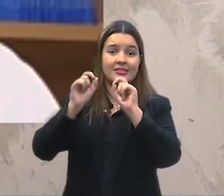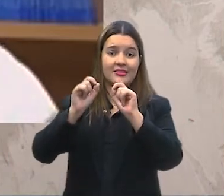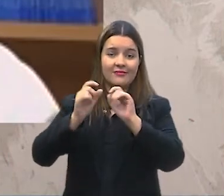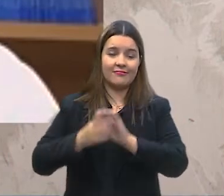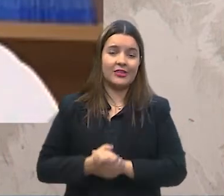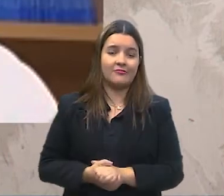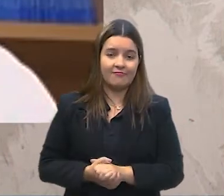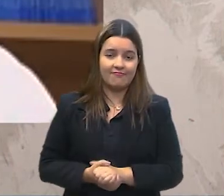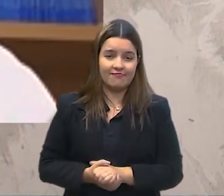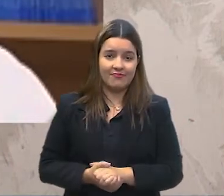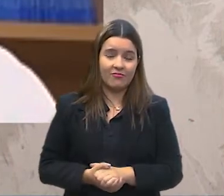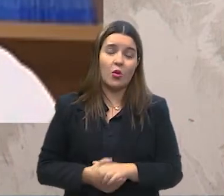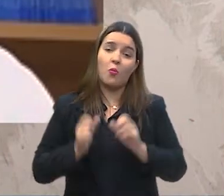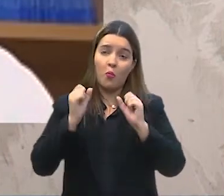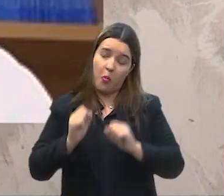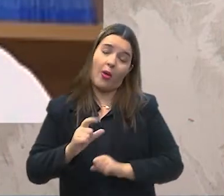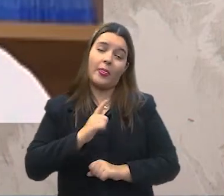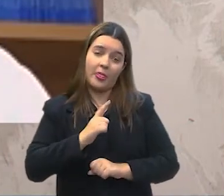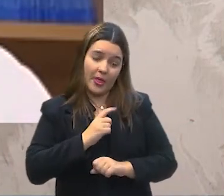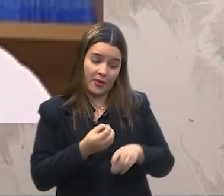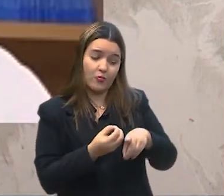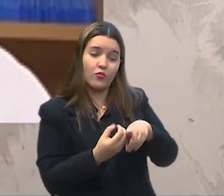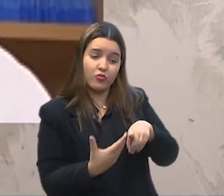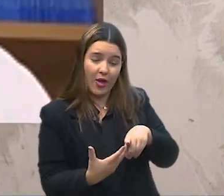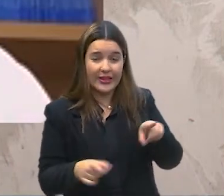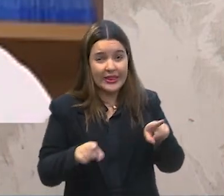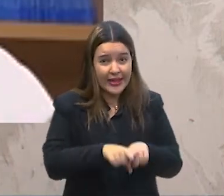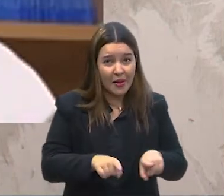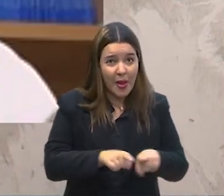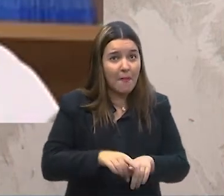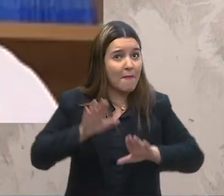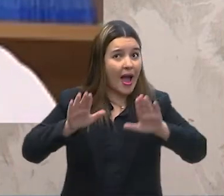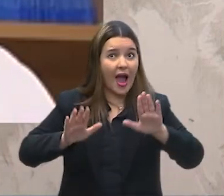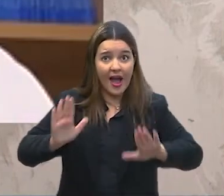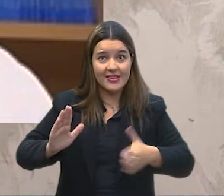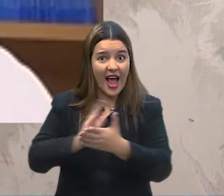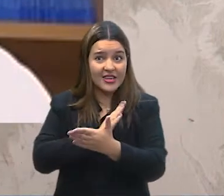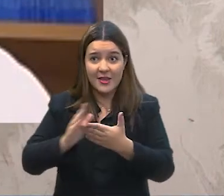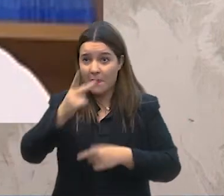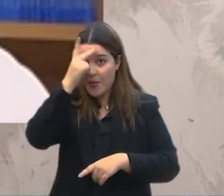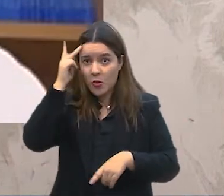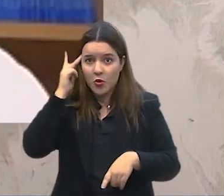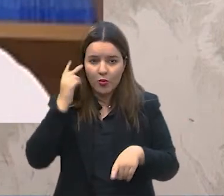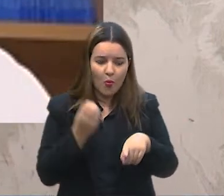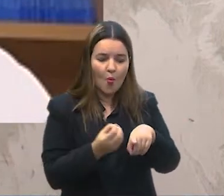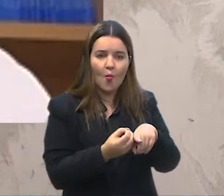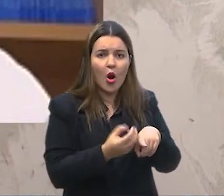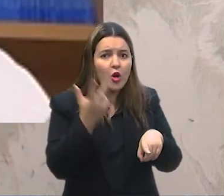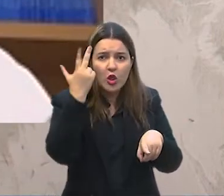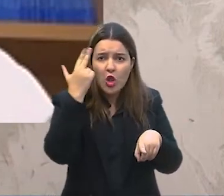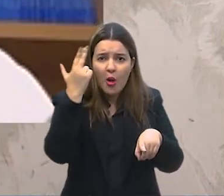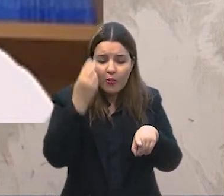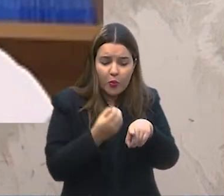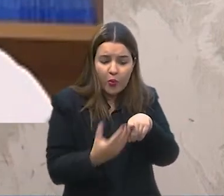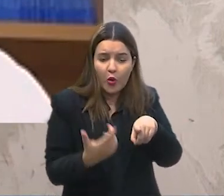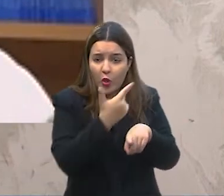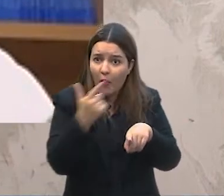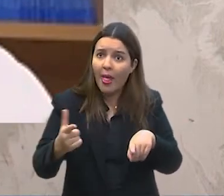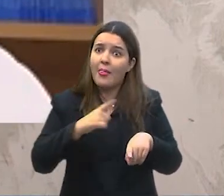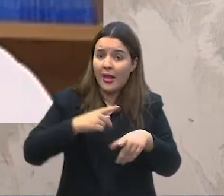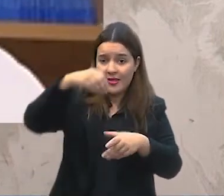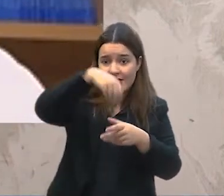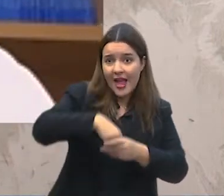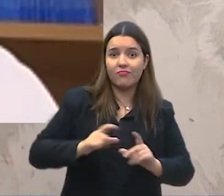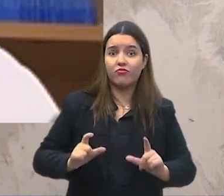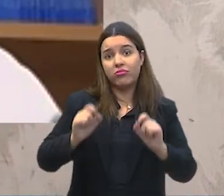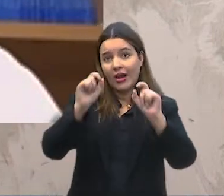não necessariamente está relacionado à hiperplasia prostática, ele não é uma consequência da hiperplasia prostática benigna,